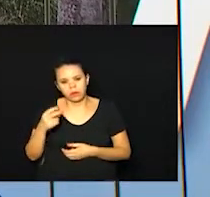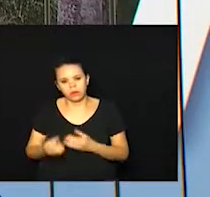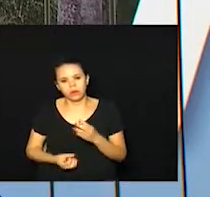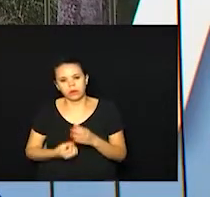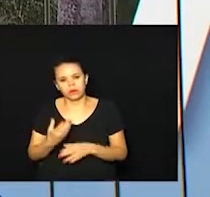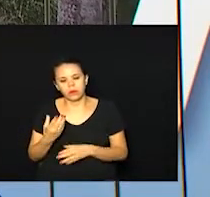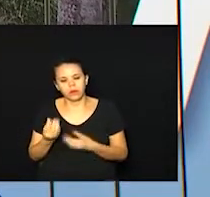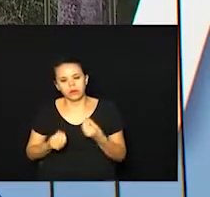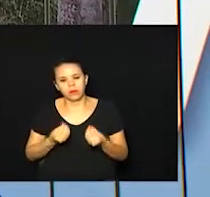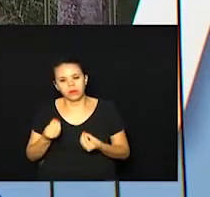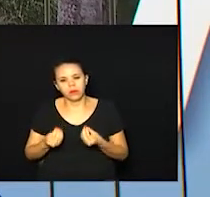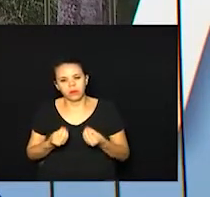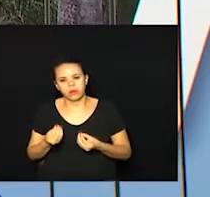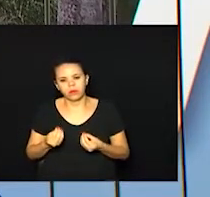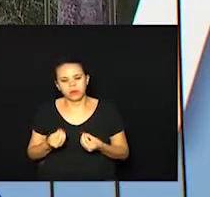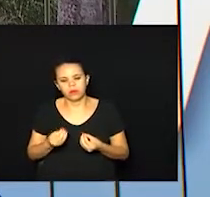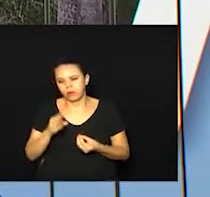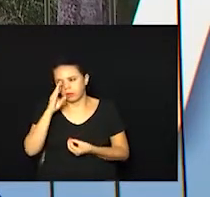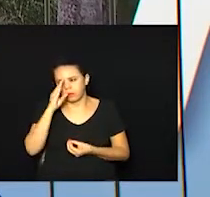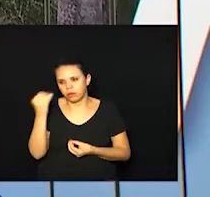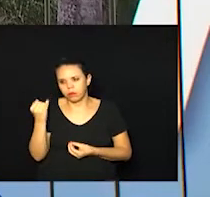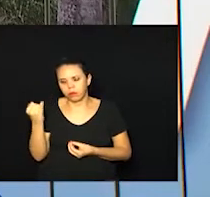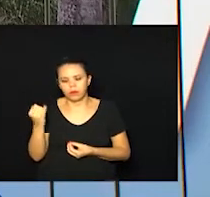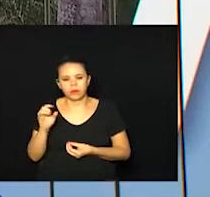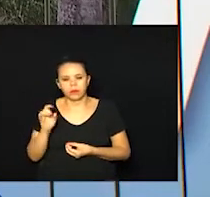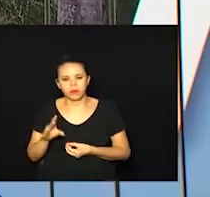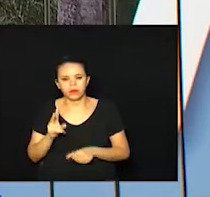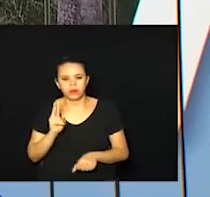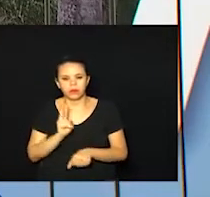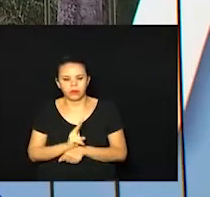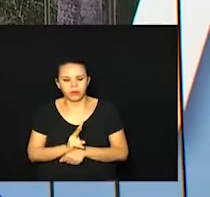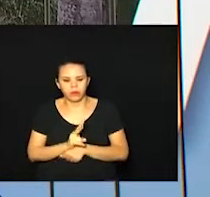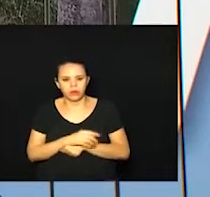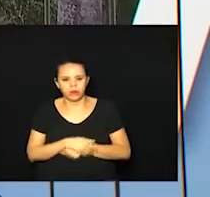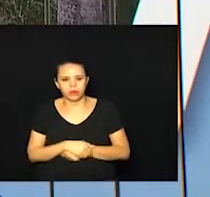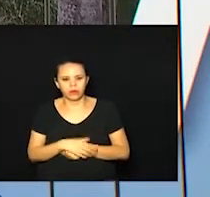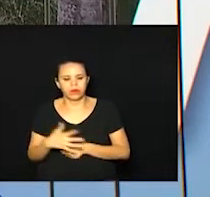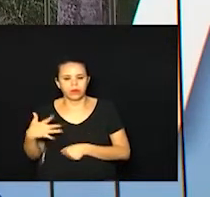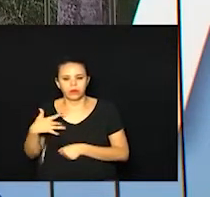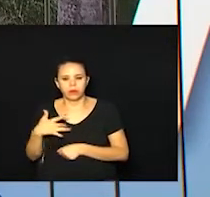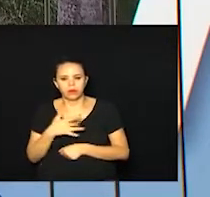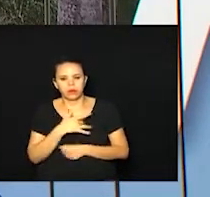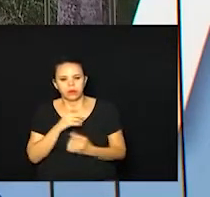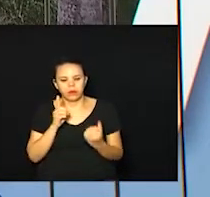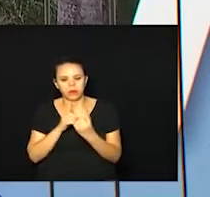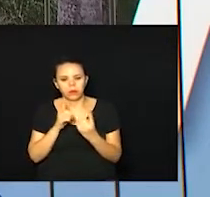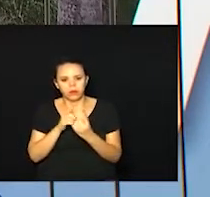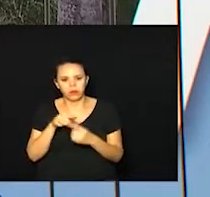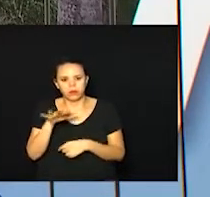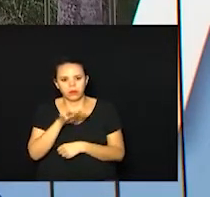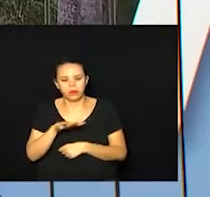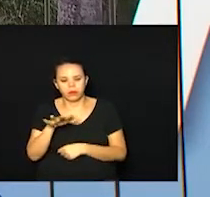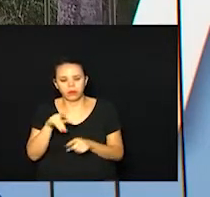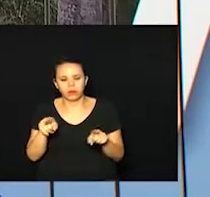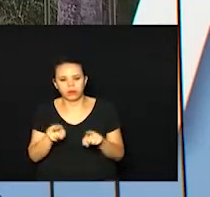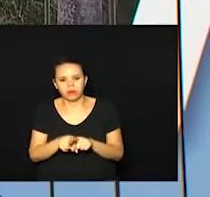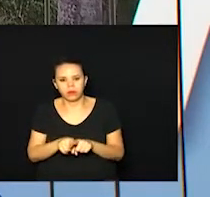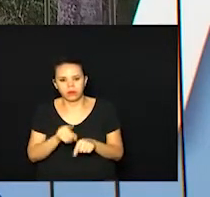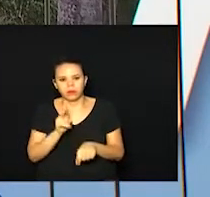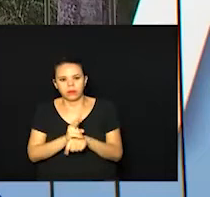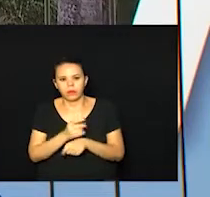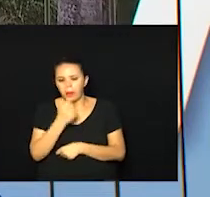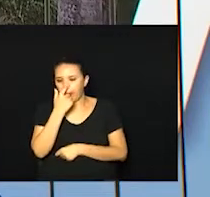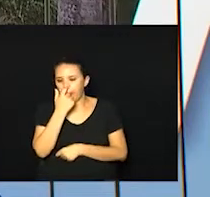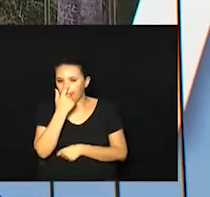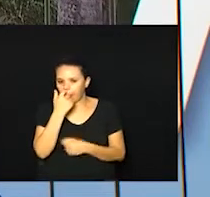né, como um instrumento fundamental, não só de proteção da saúde, de atendimento em saúde, mas também de proteção.